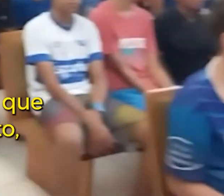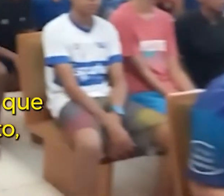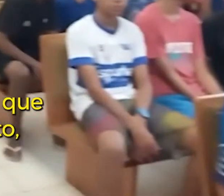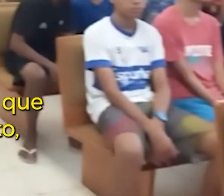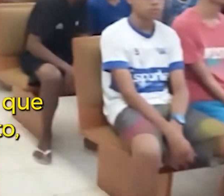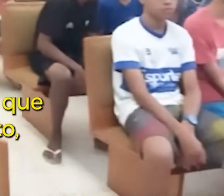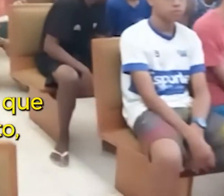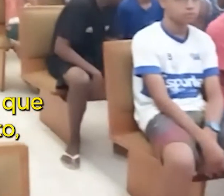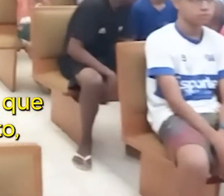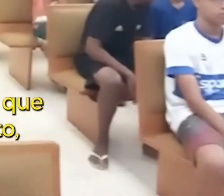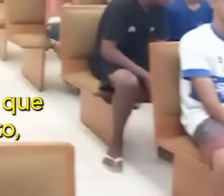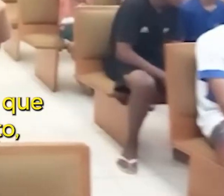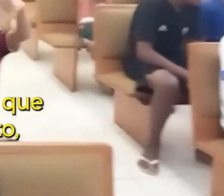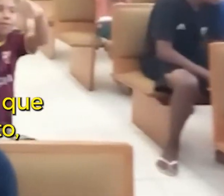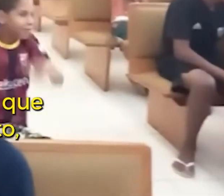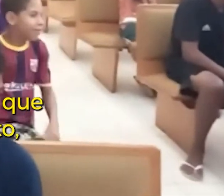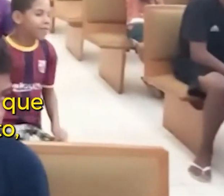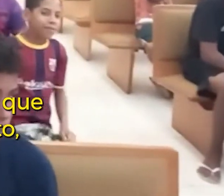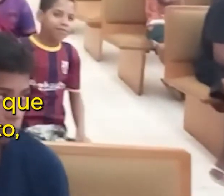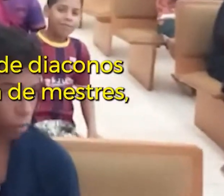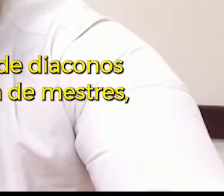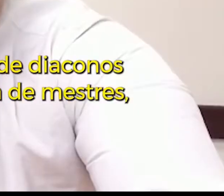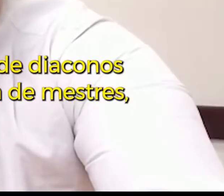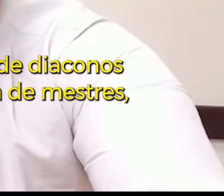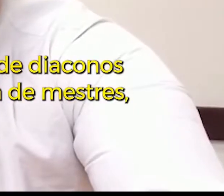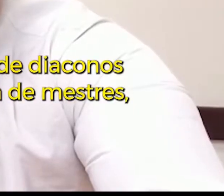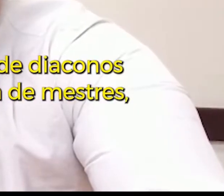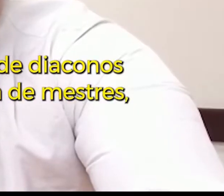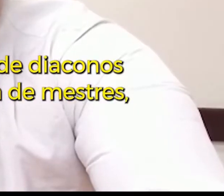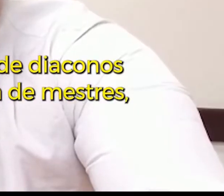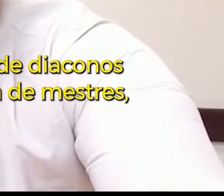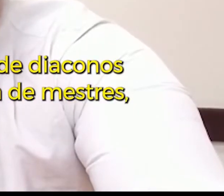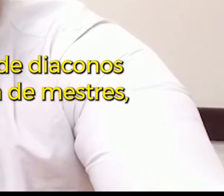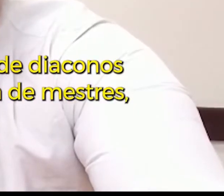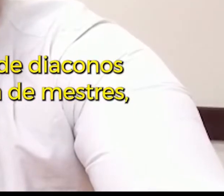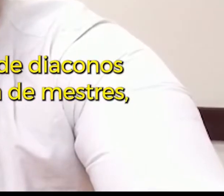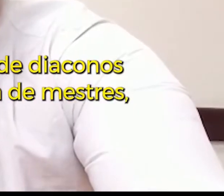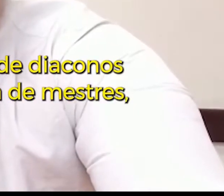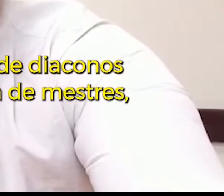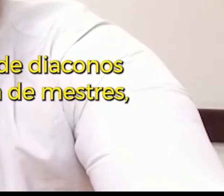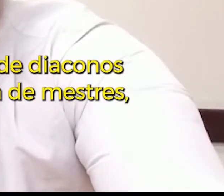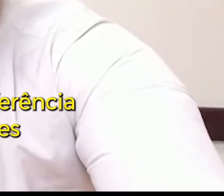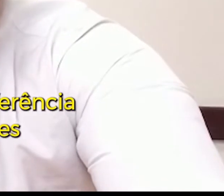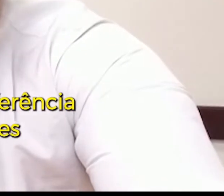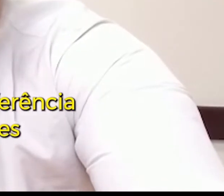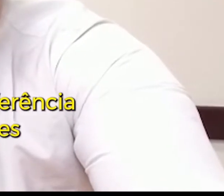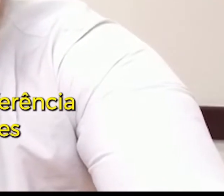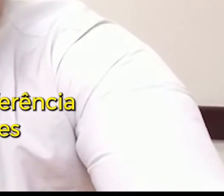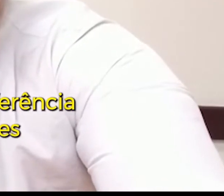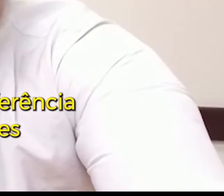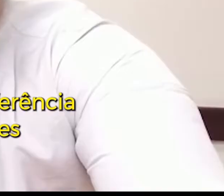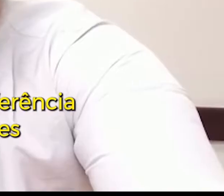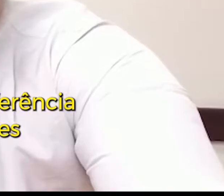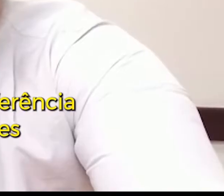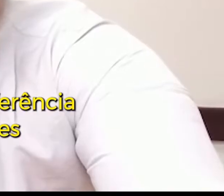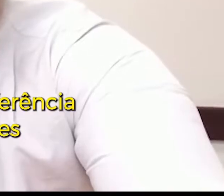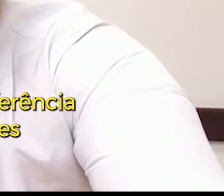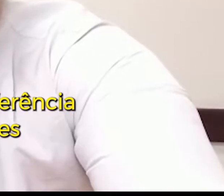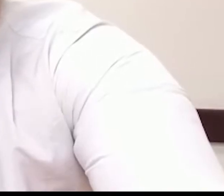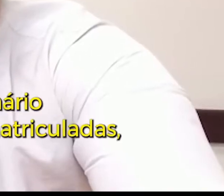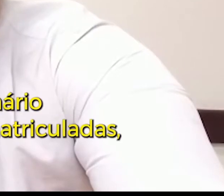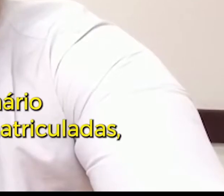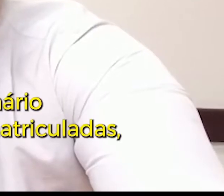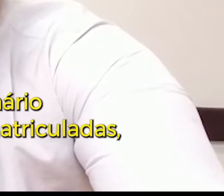O que acontece é que o Igor e o Renato apresentam o coro dos diáconos e eu apresento o coro dos mestres. Começaram a dar referência para